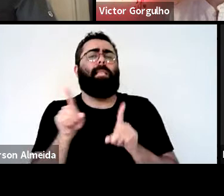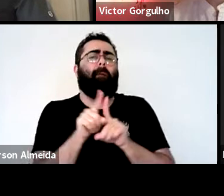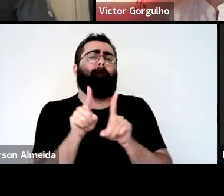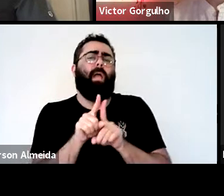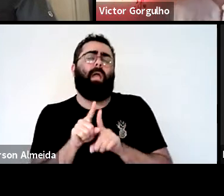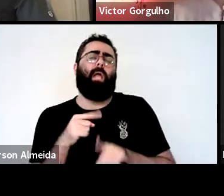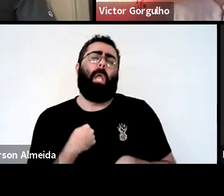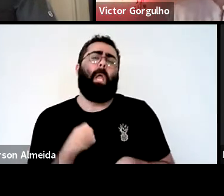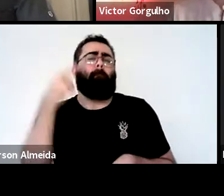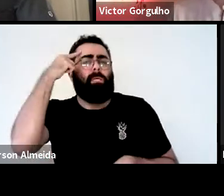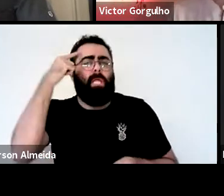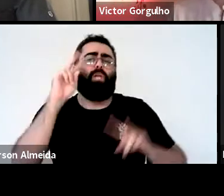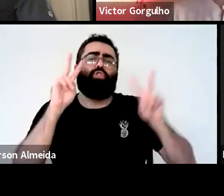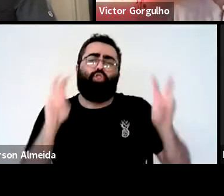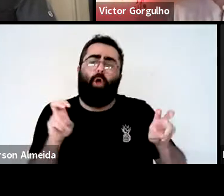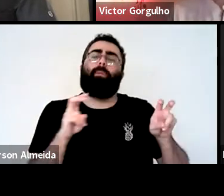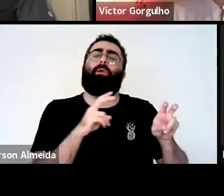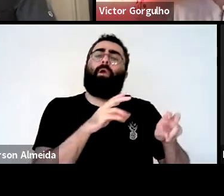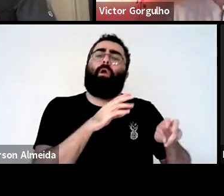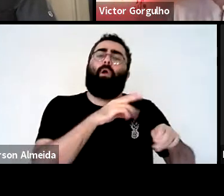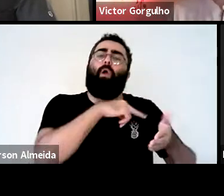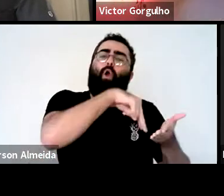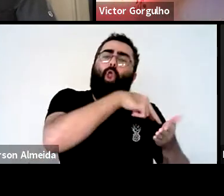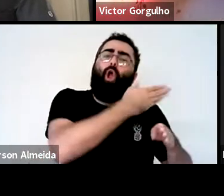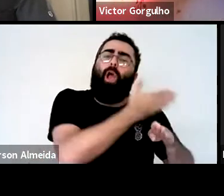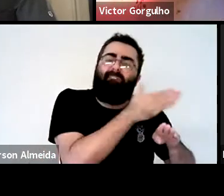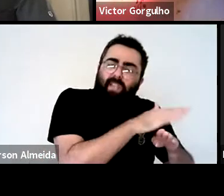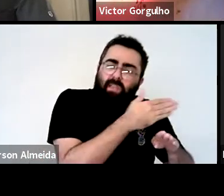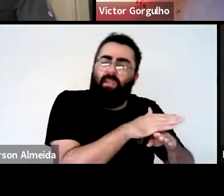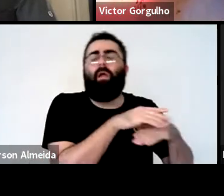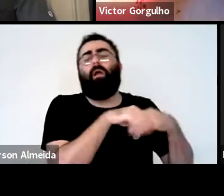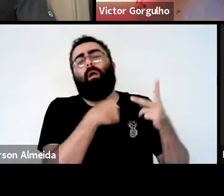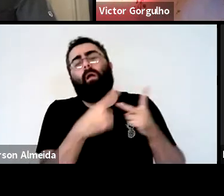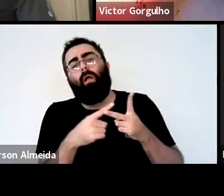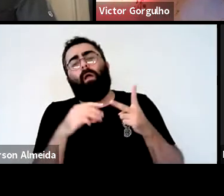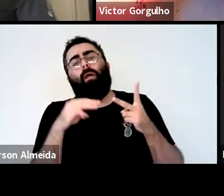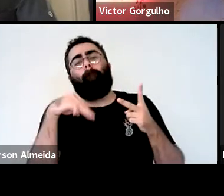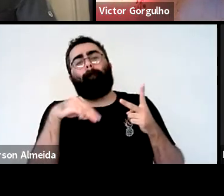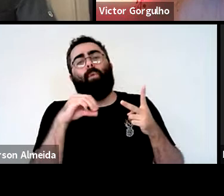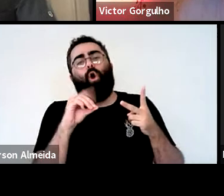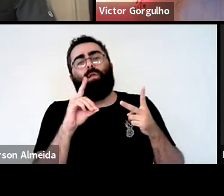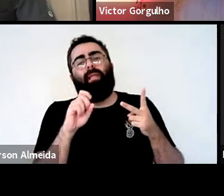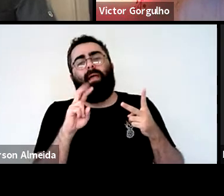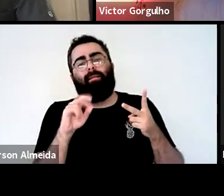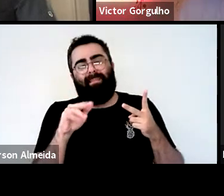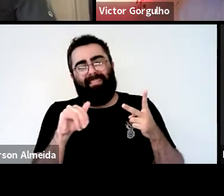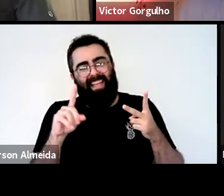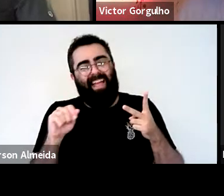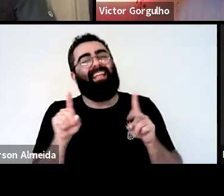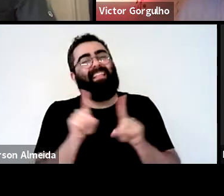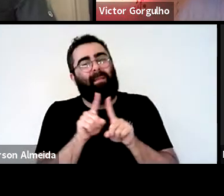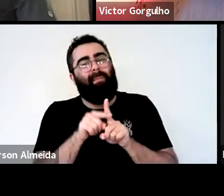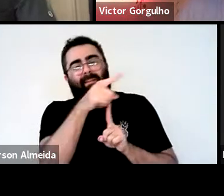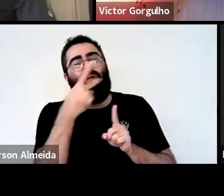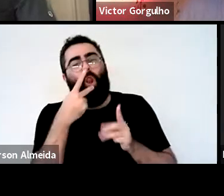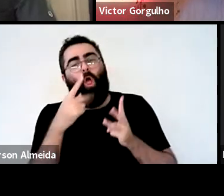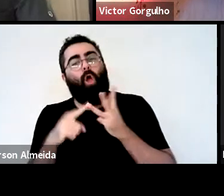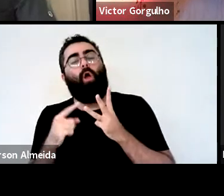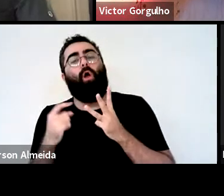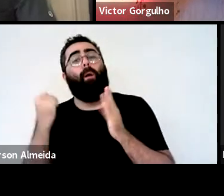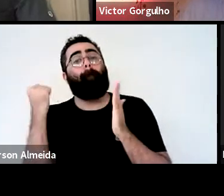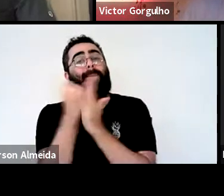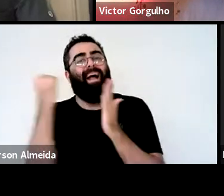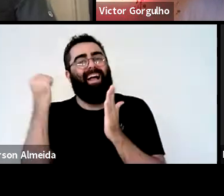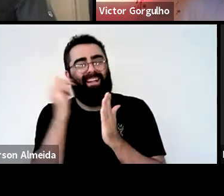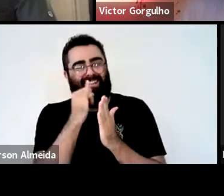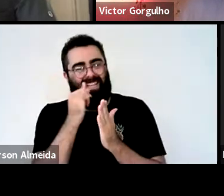sobre a coreografia, sobre a modernidade, sobre o projeto colonial, sobre esse emblema que você fala também, sobre como o terreno plano e